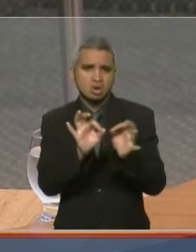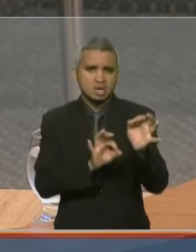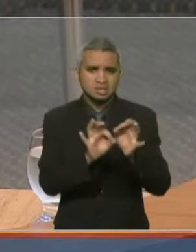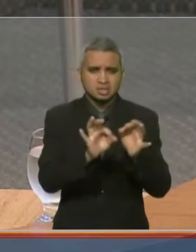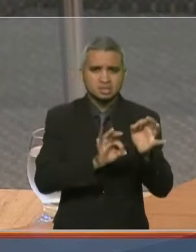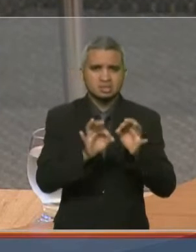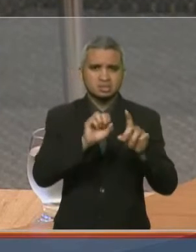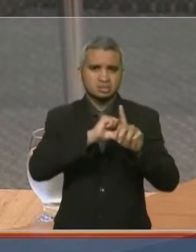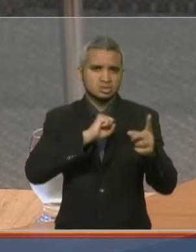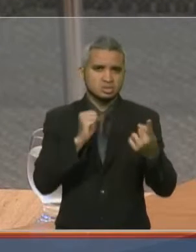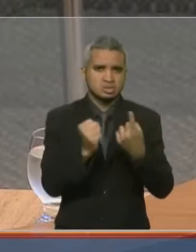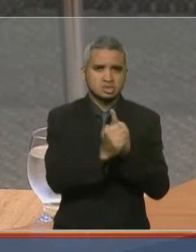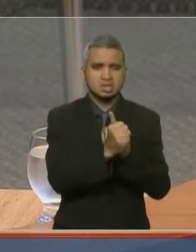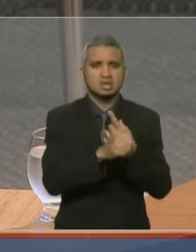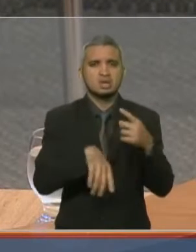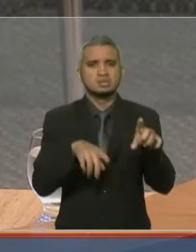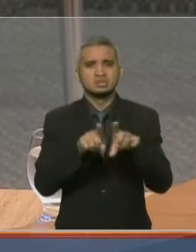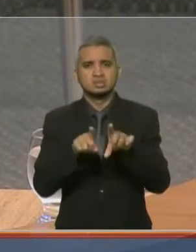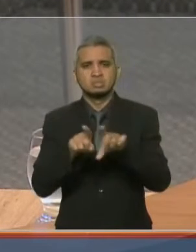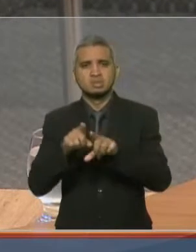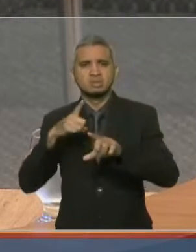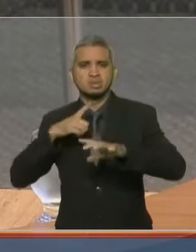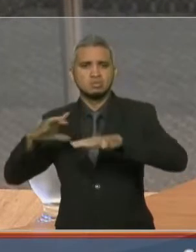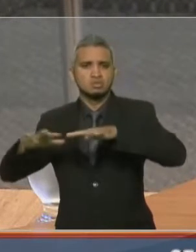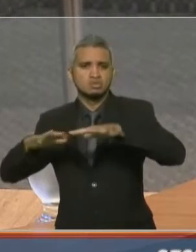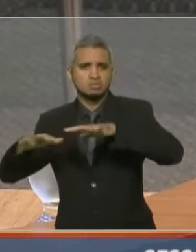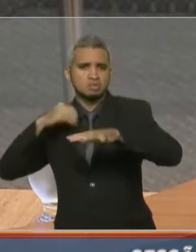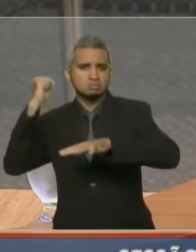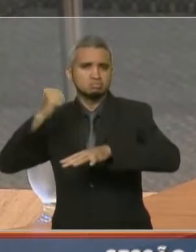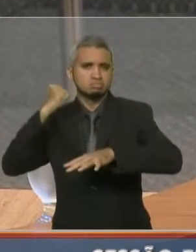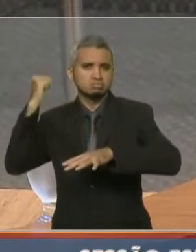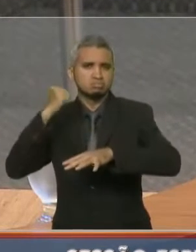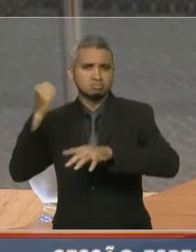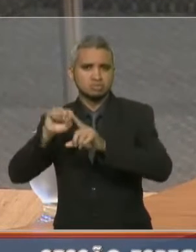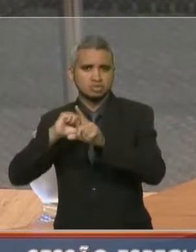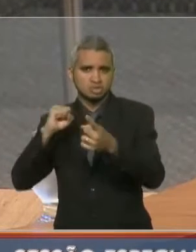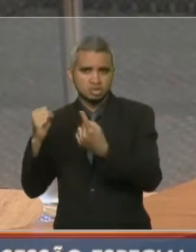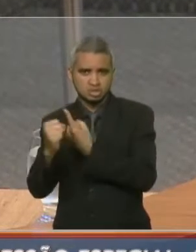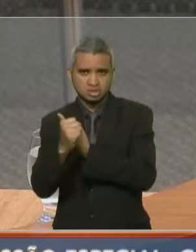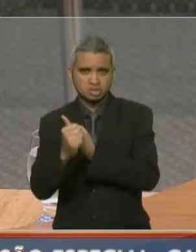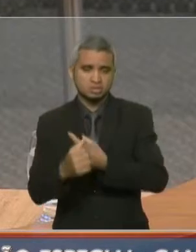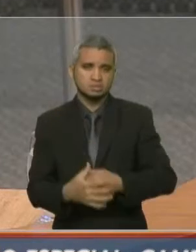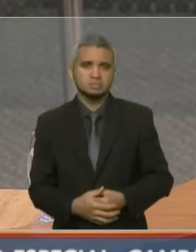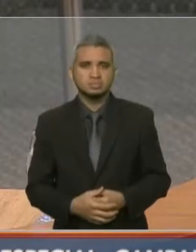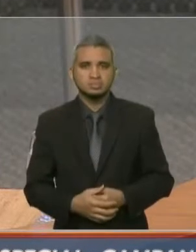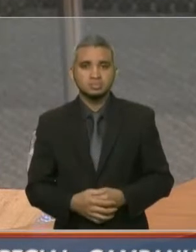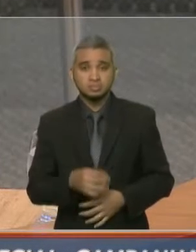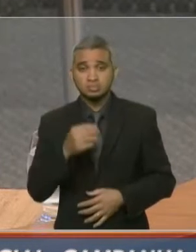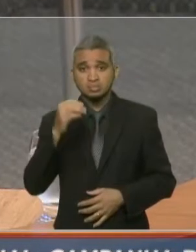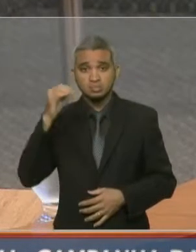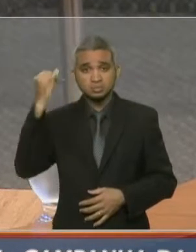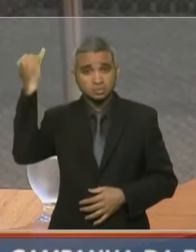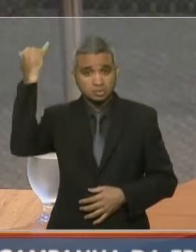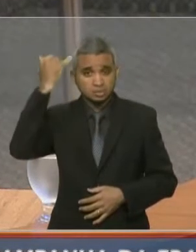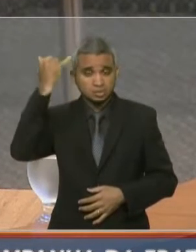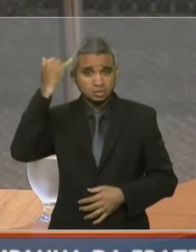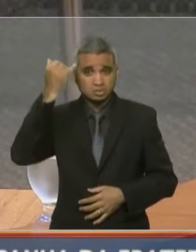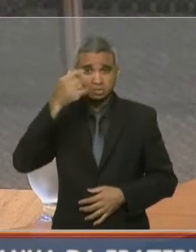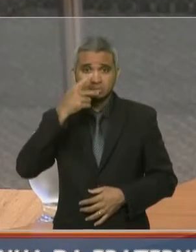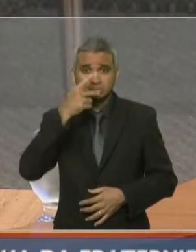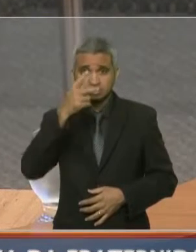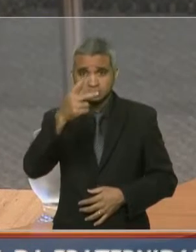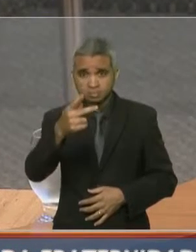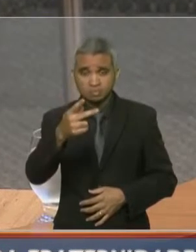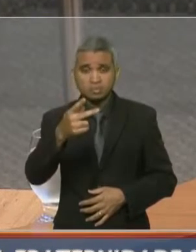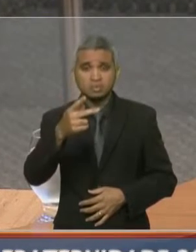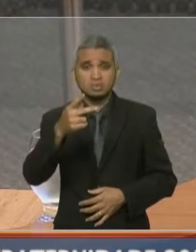civil e os movimentos sociais. O profeta Isaías, na parte do julgar da temática da